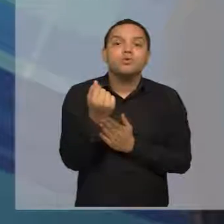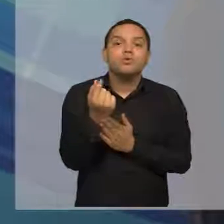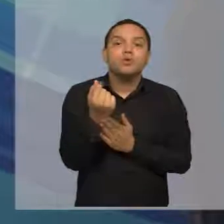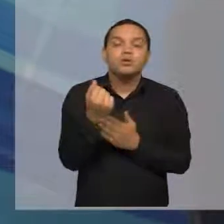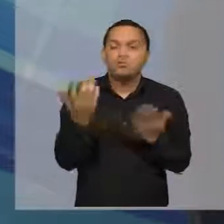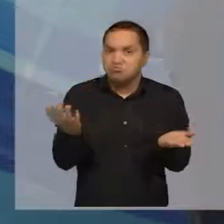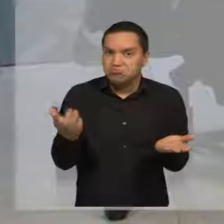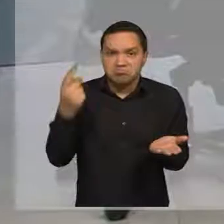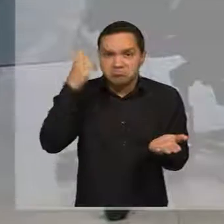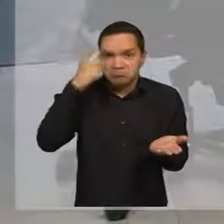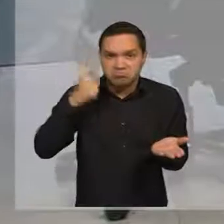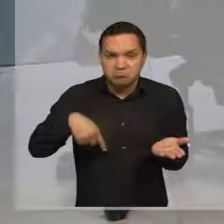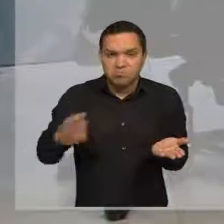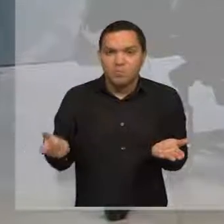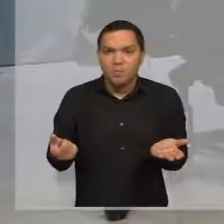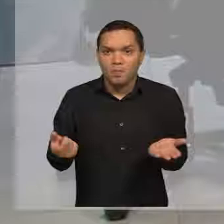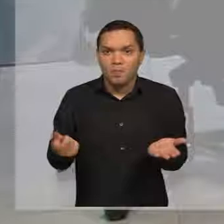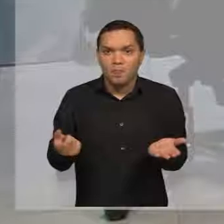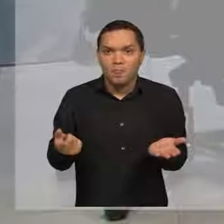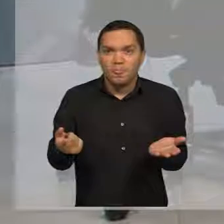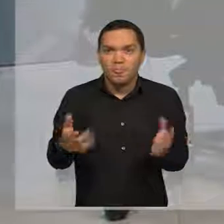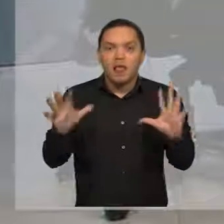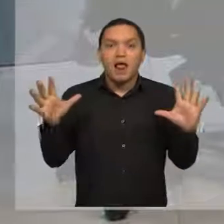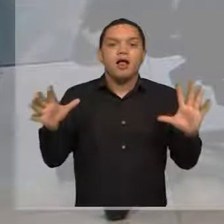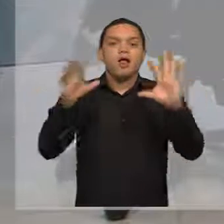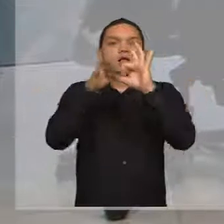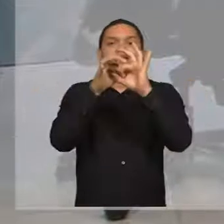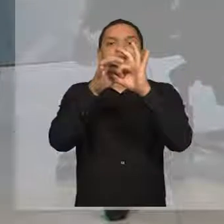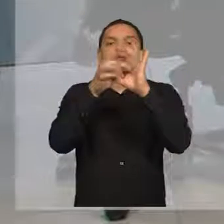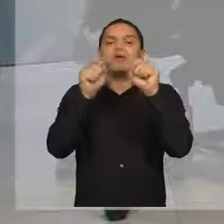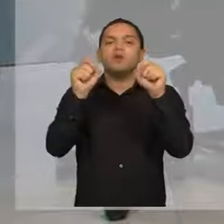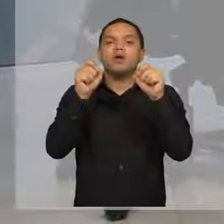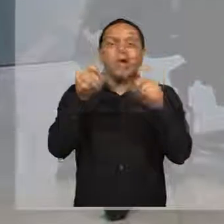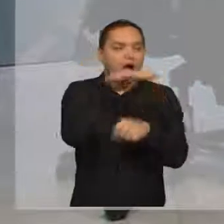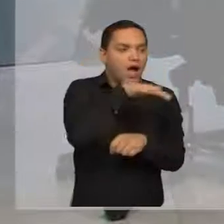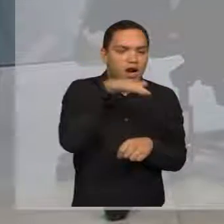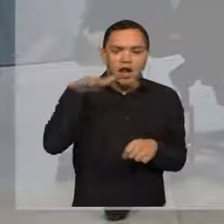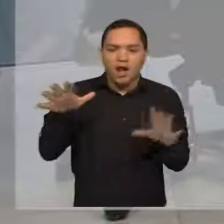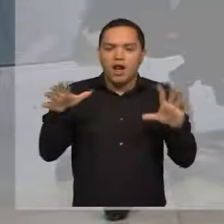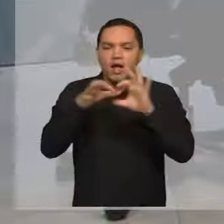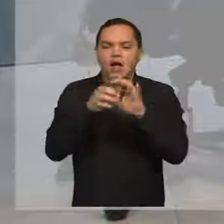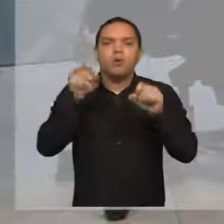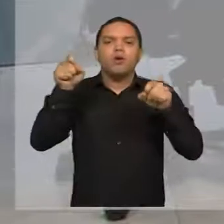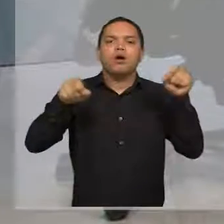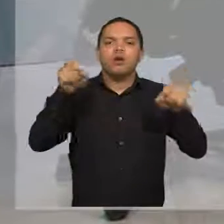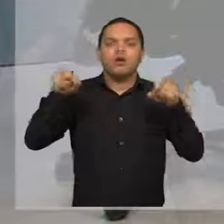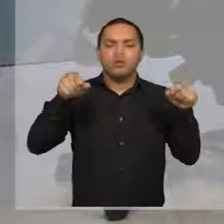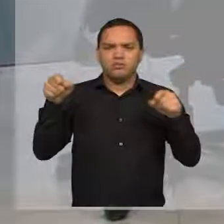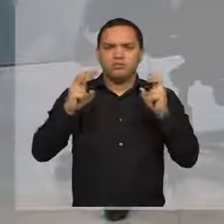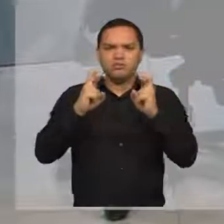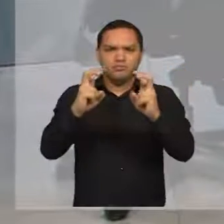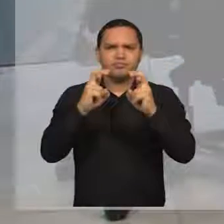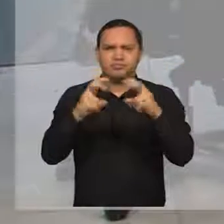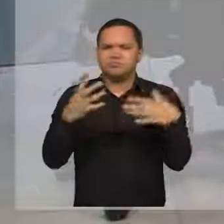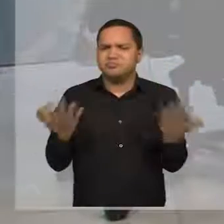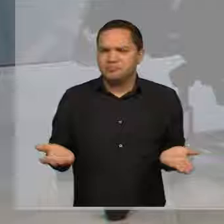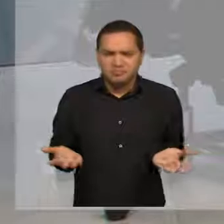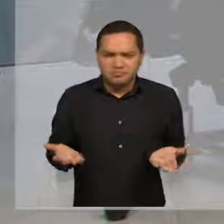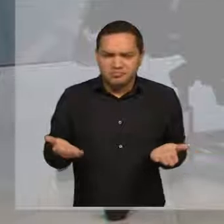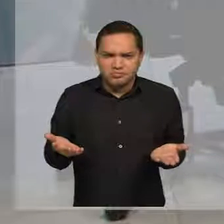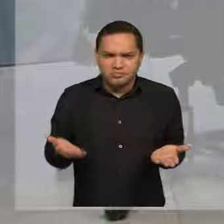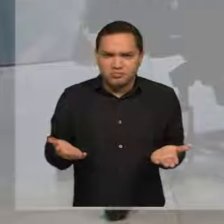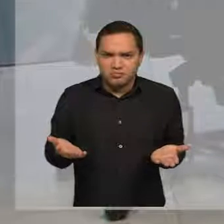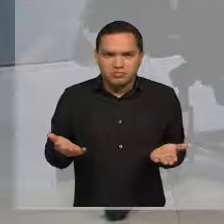Em que área? Se tiver dificuldade... Ligando o que a quem? Se a malha ferroviária foi